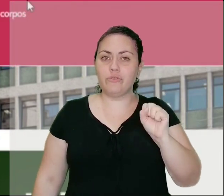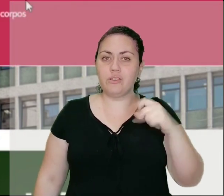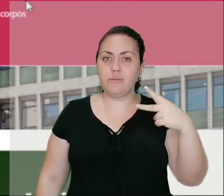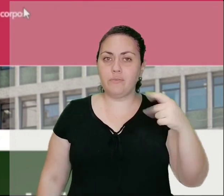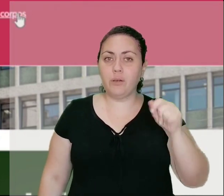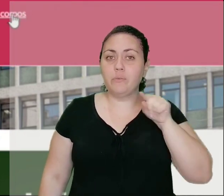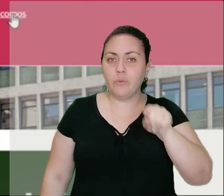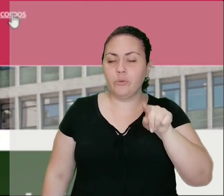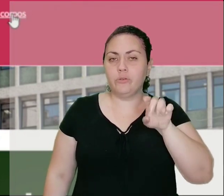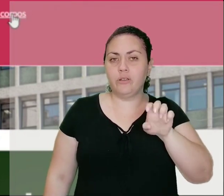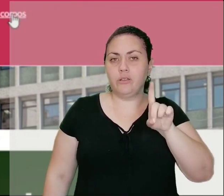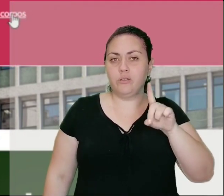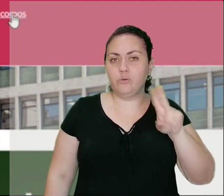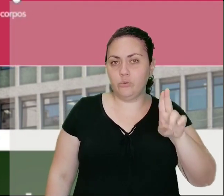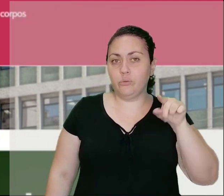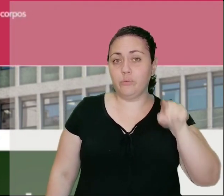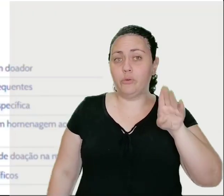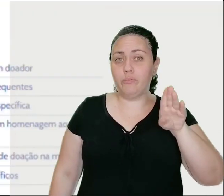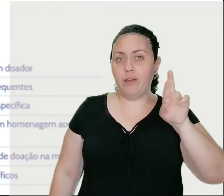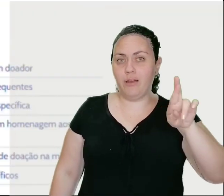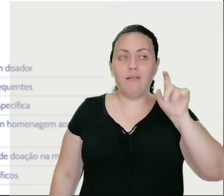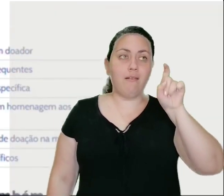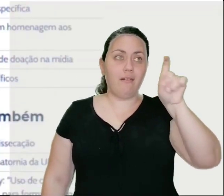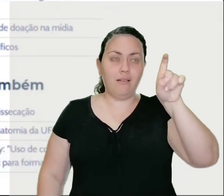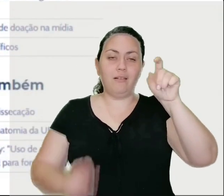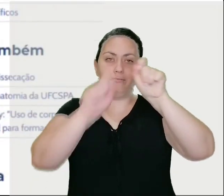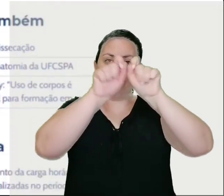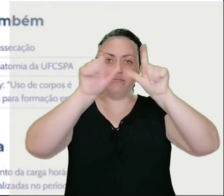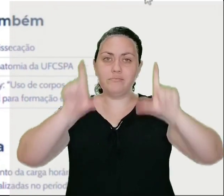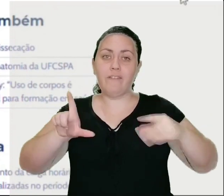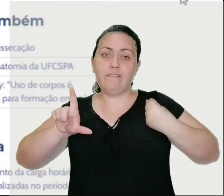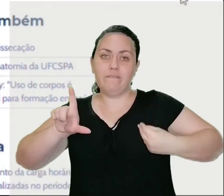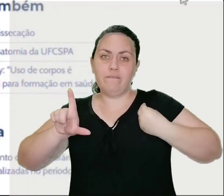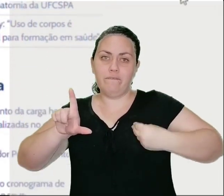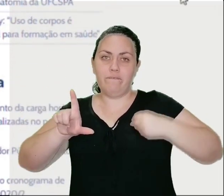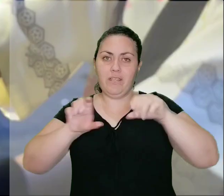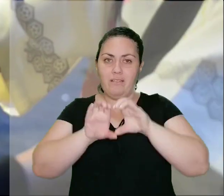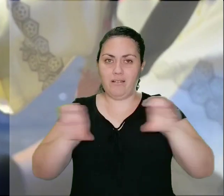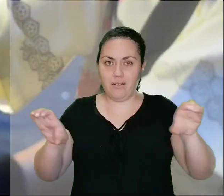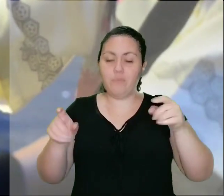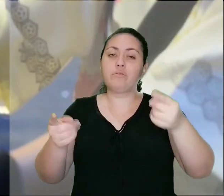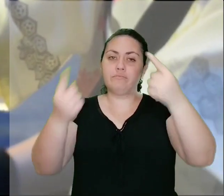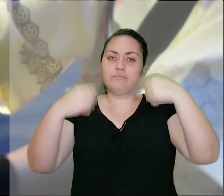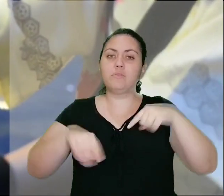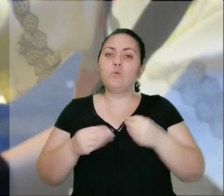www.ufspa.edu.br, clique na aba Vida no Campus e depois em Doação de Corpos.